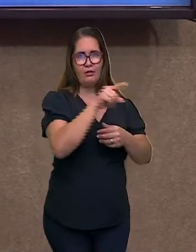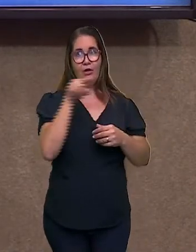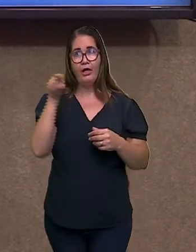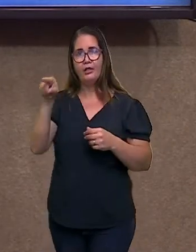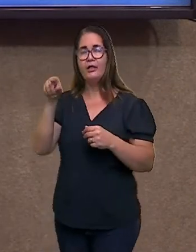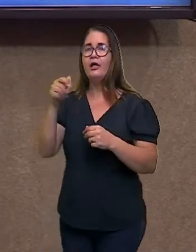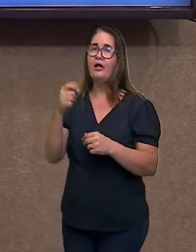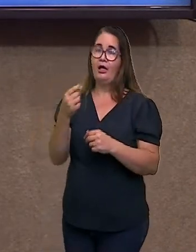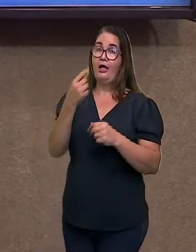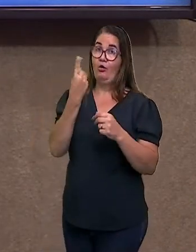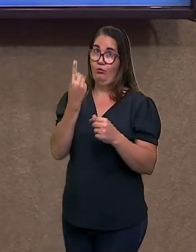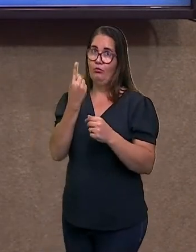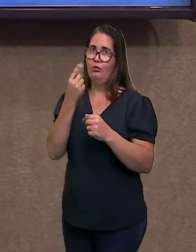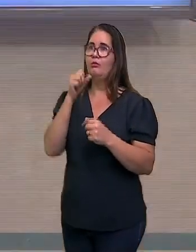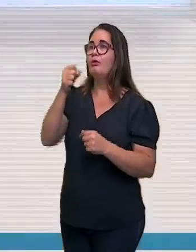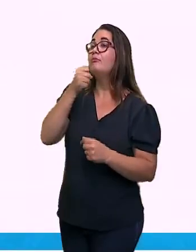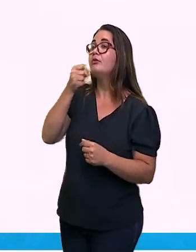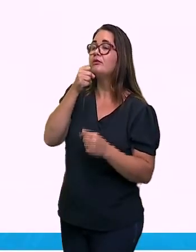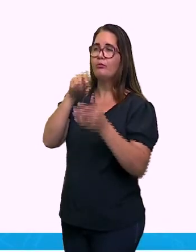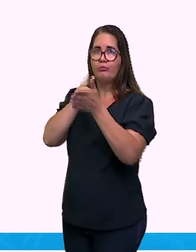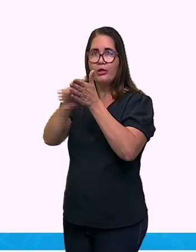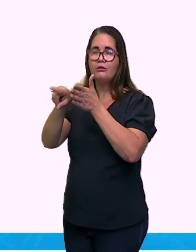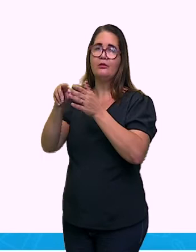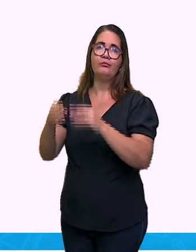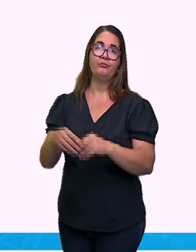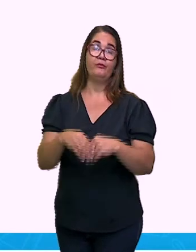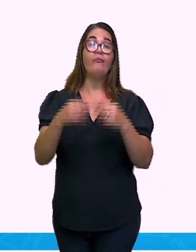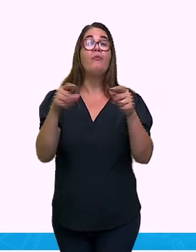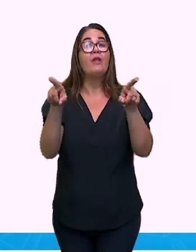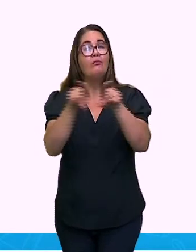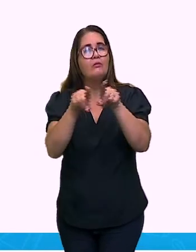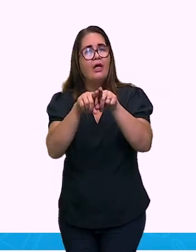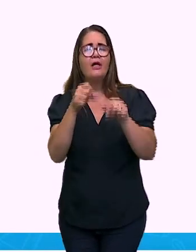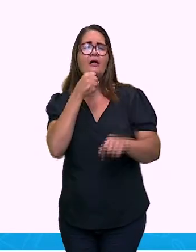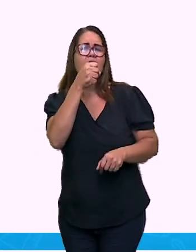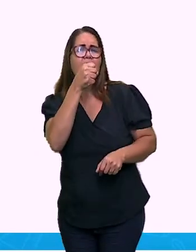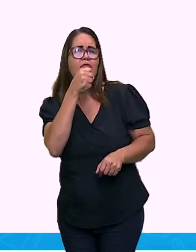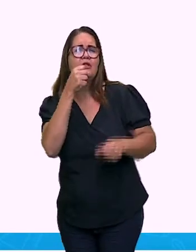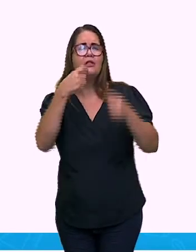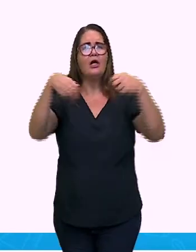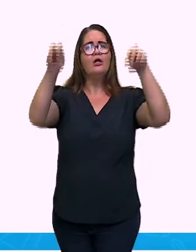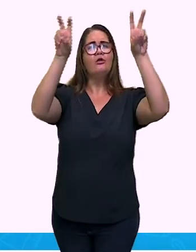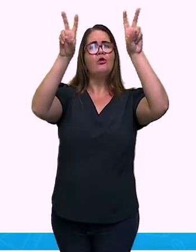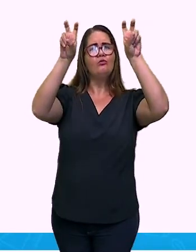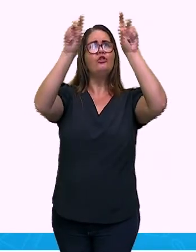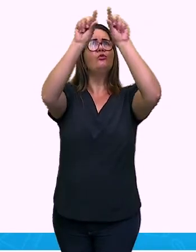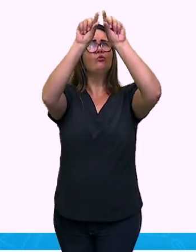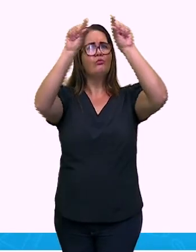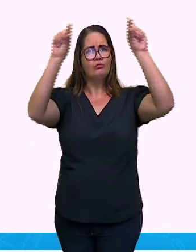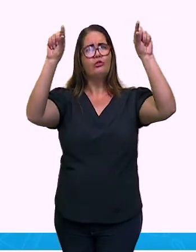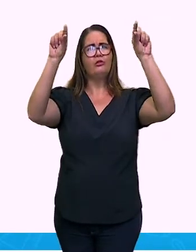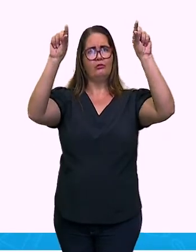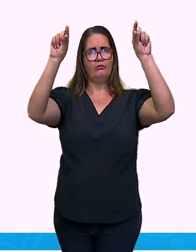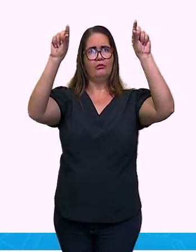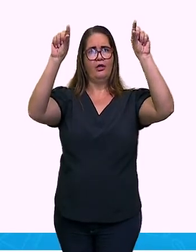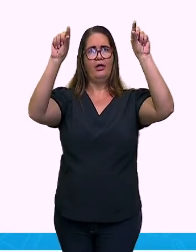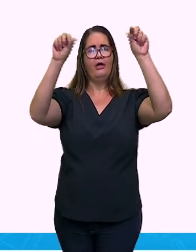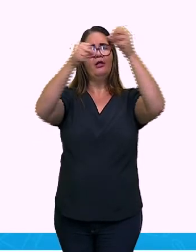da estrutura da entrevista. Ela tem um título, uma introdução, as perguntas e as